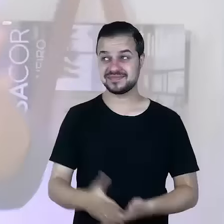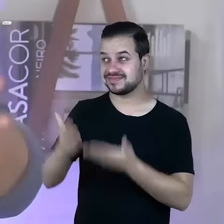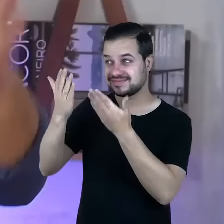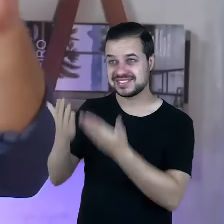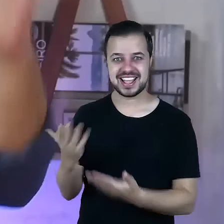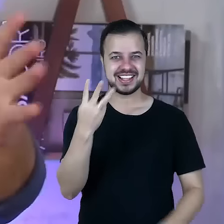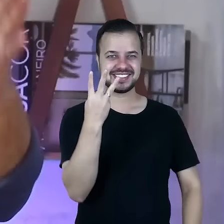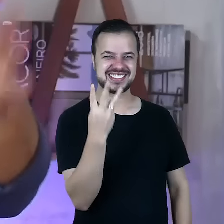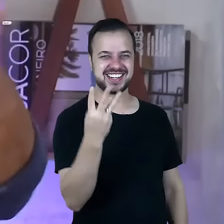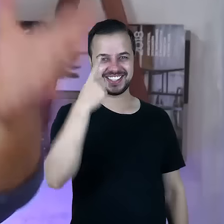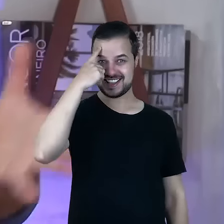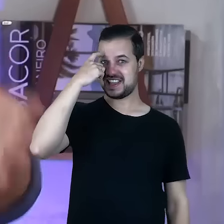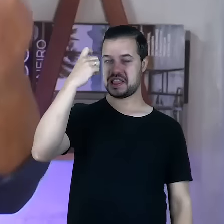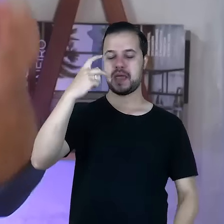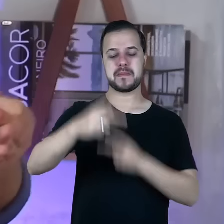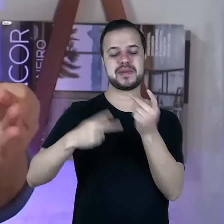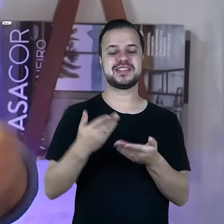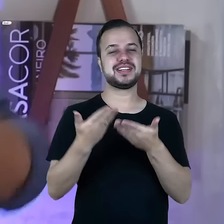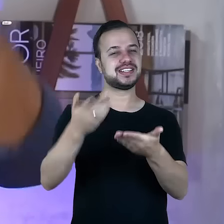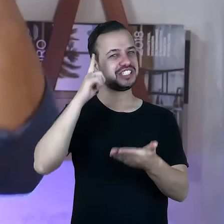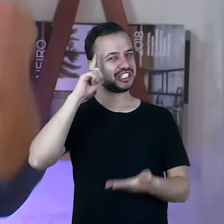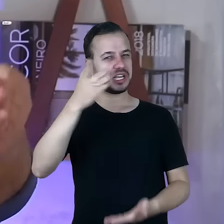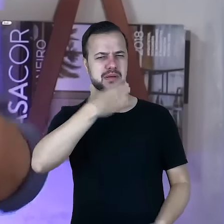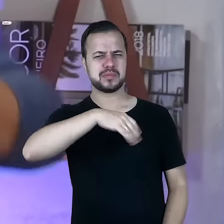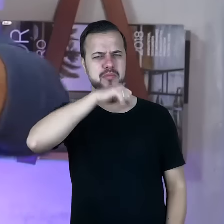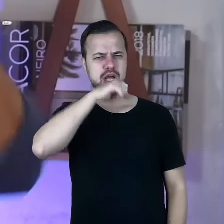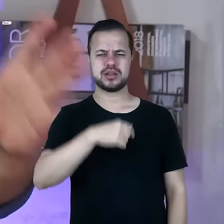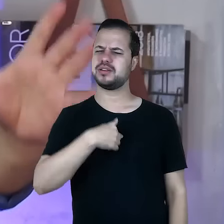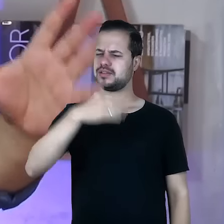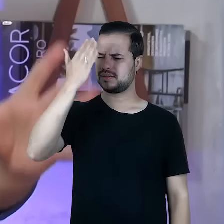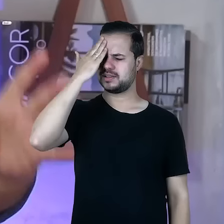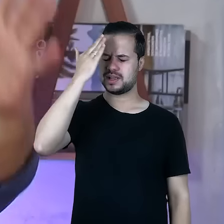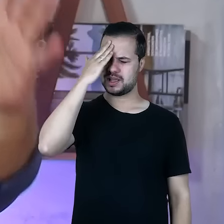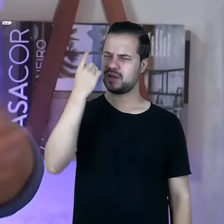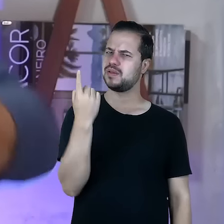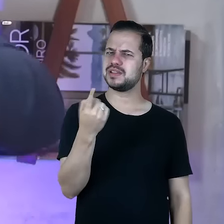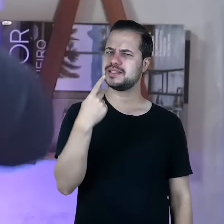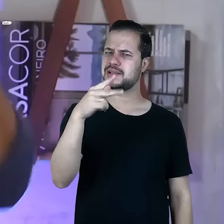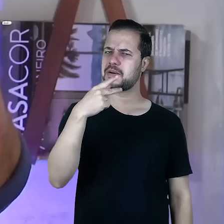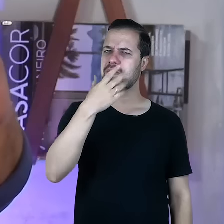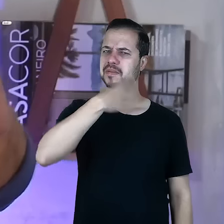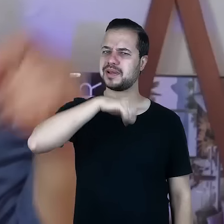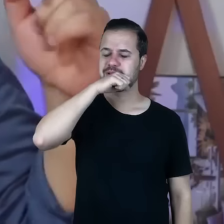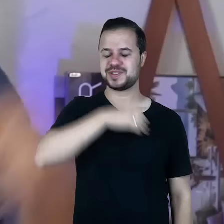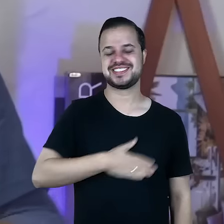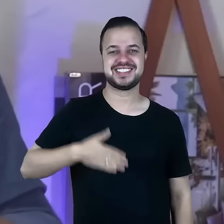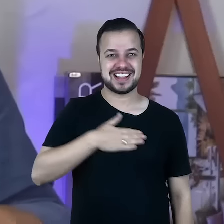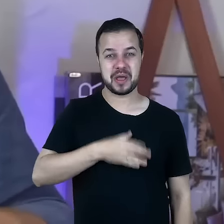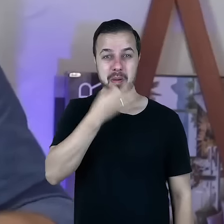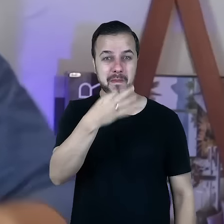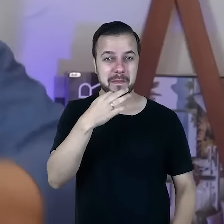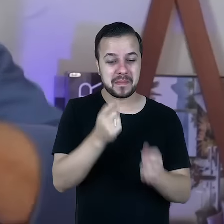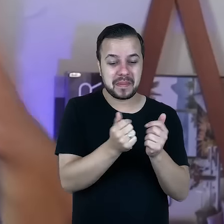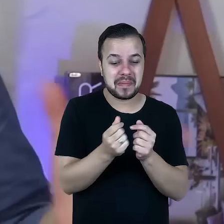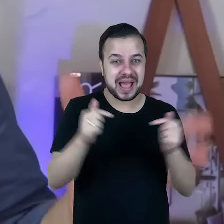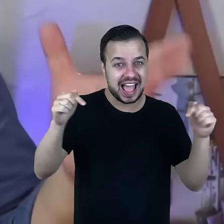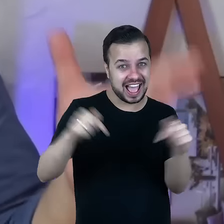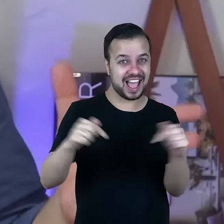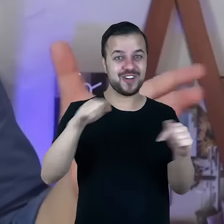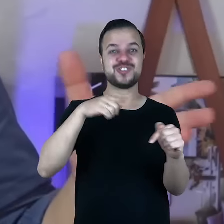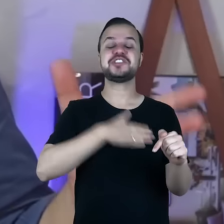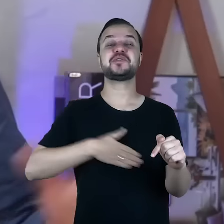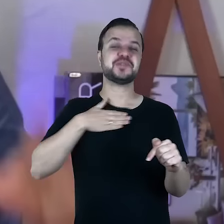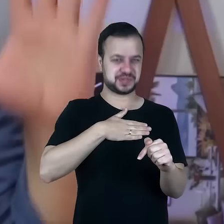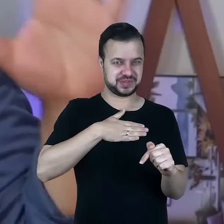E essas foram as sugestões de presente para o Dia dos Pais. Eu tenho certeza que uma dessas o seu paizão vai curtir. Me conta aqui nos comentários qual delas você